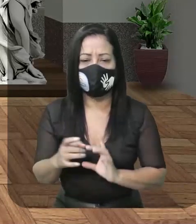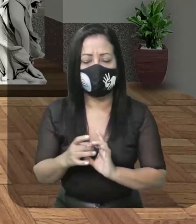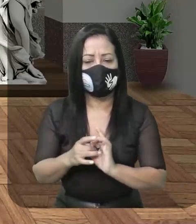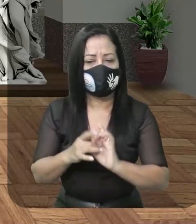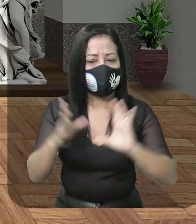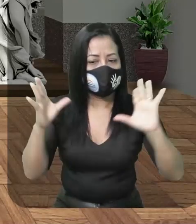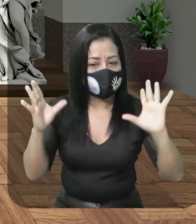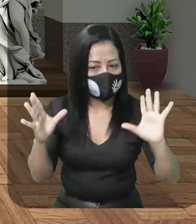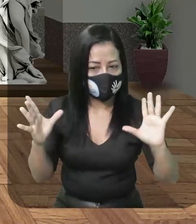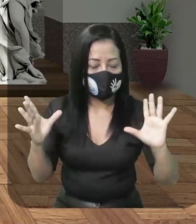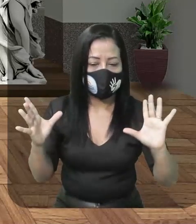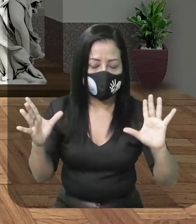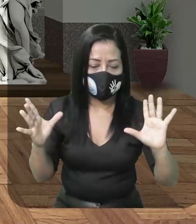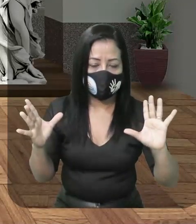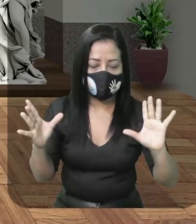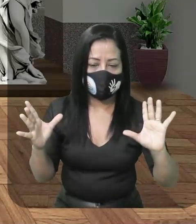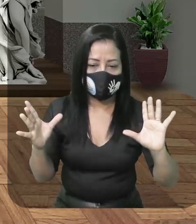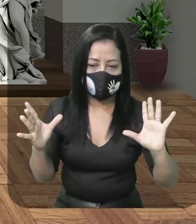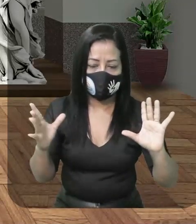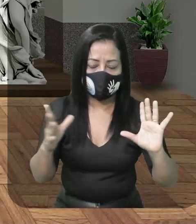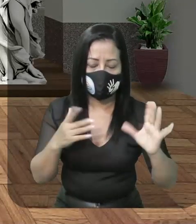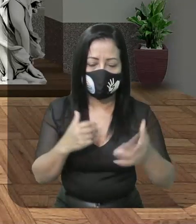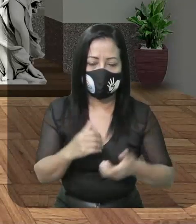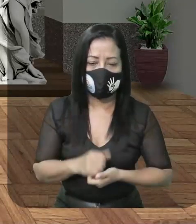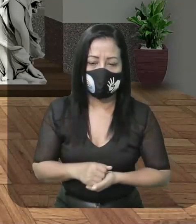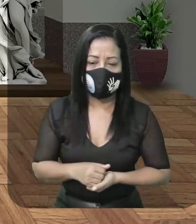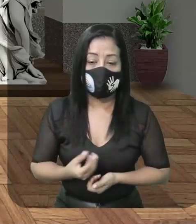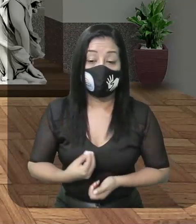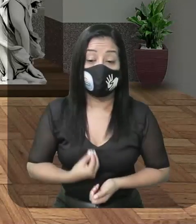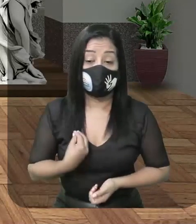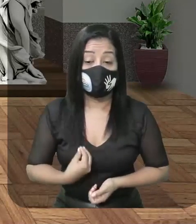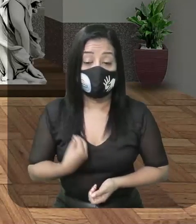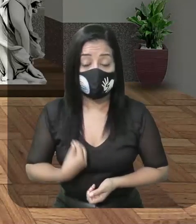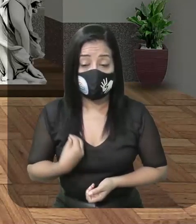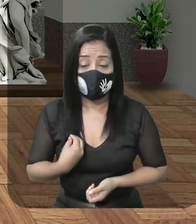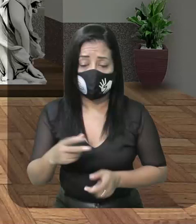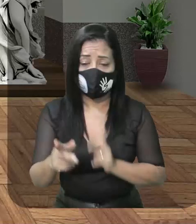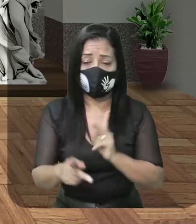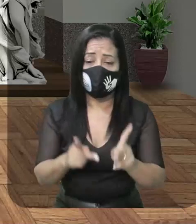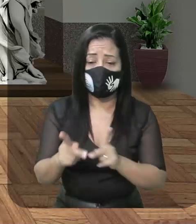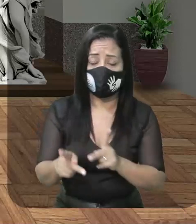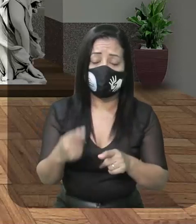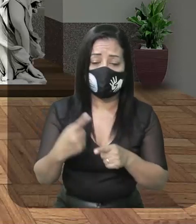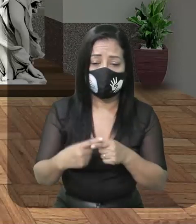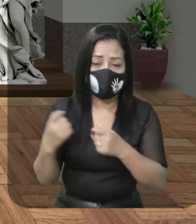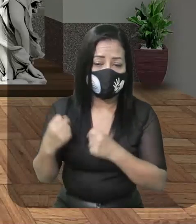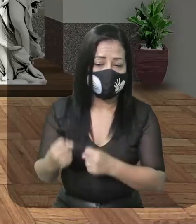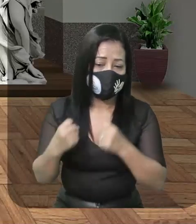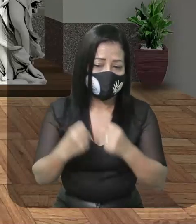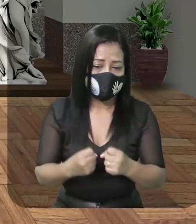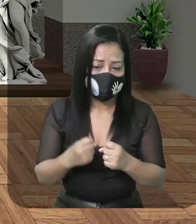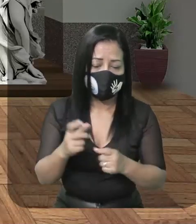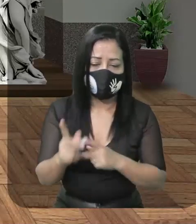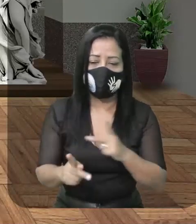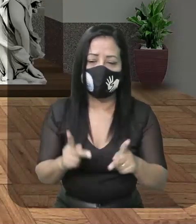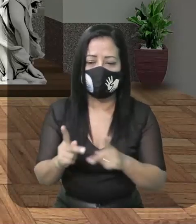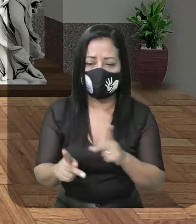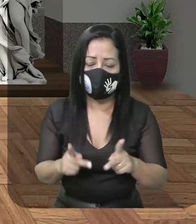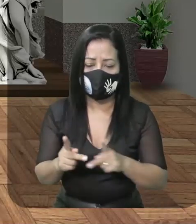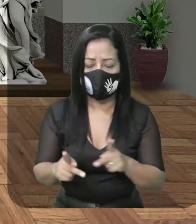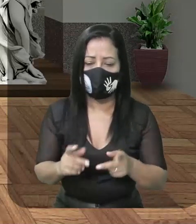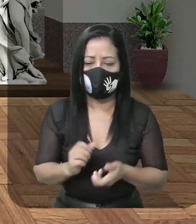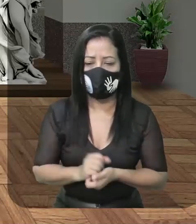democracia, principalmente, a participação do povo, o poder do povo exercido pelo povo para o povo,